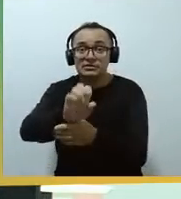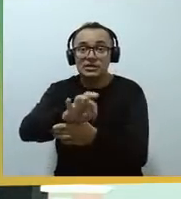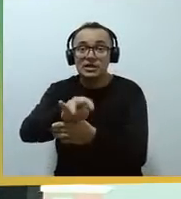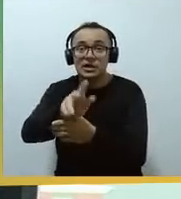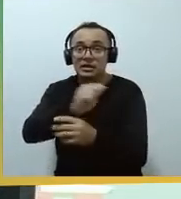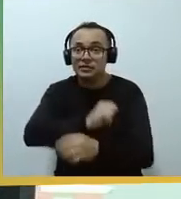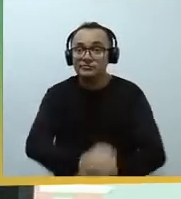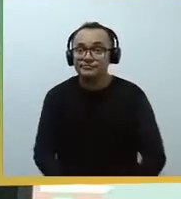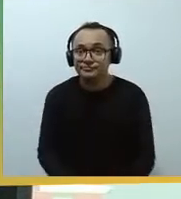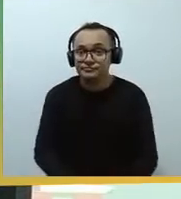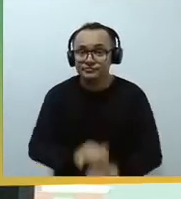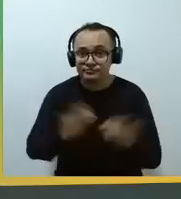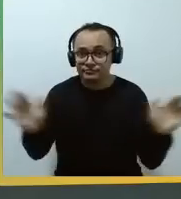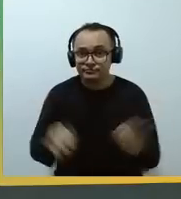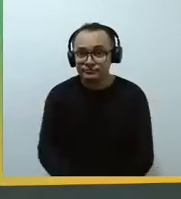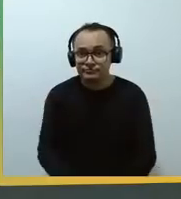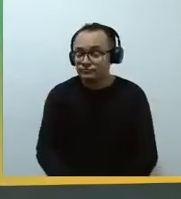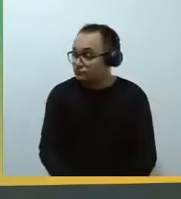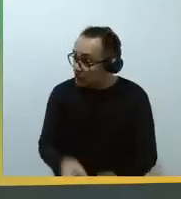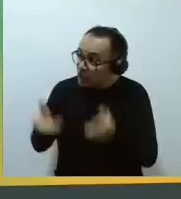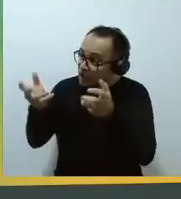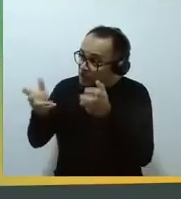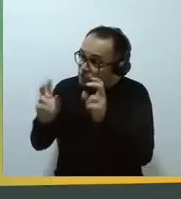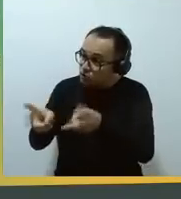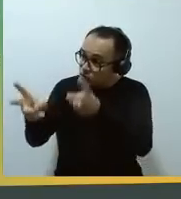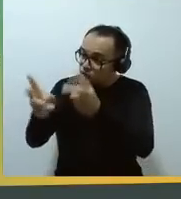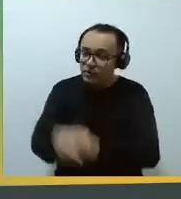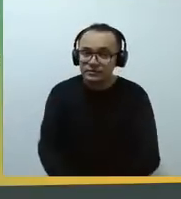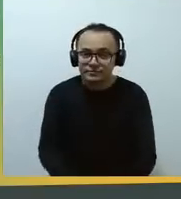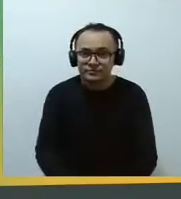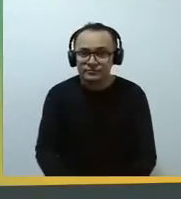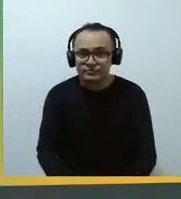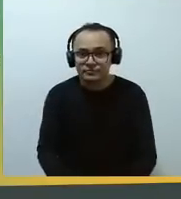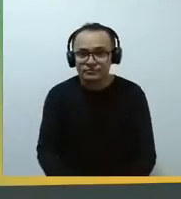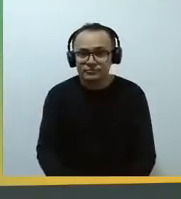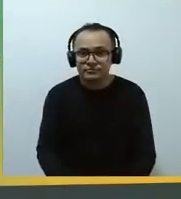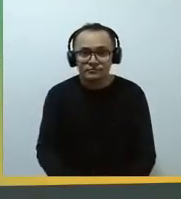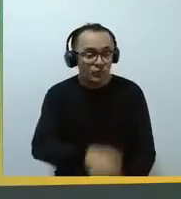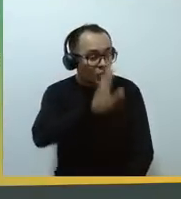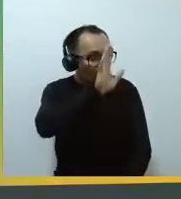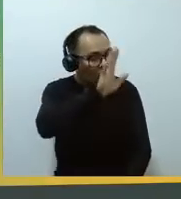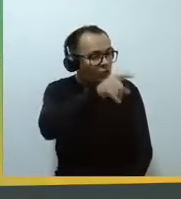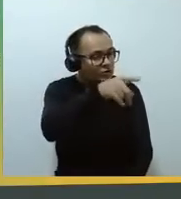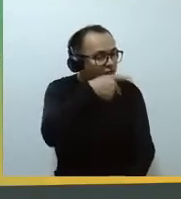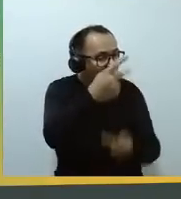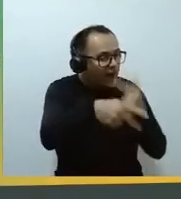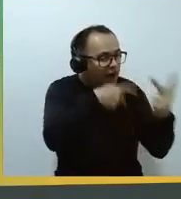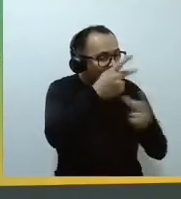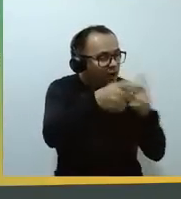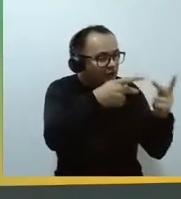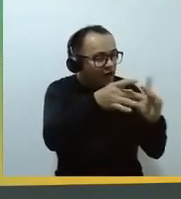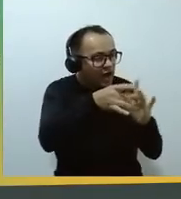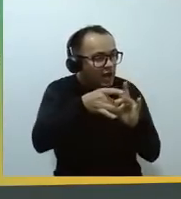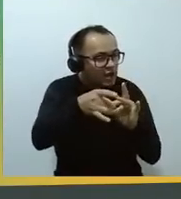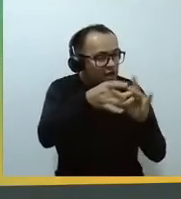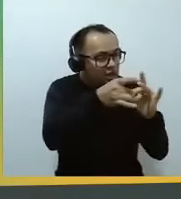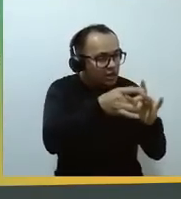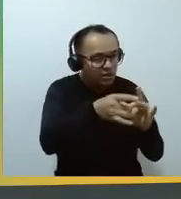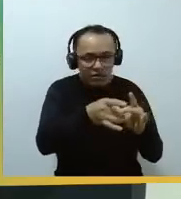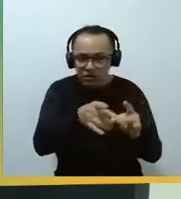Nós gostaríamos de continuar, a discussão. Me permita. O senhor fala das ligações. Eu não vou falar das suas. Eu vou